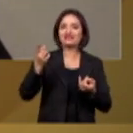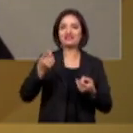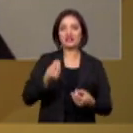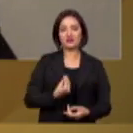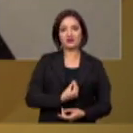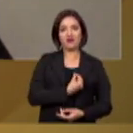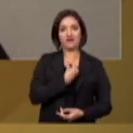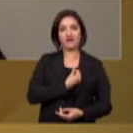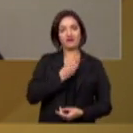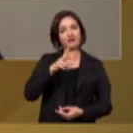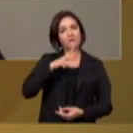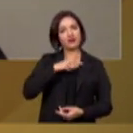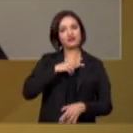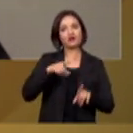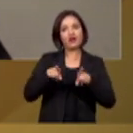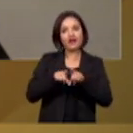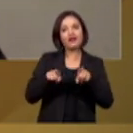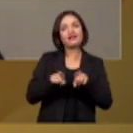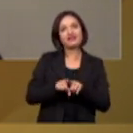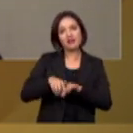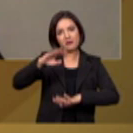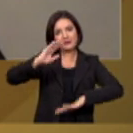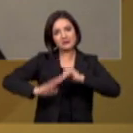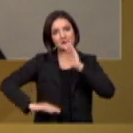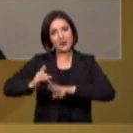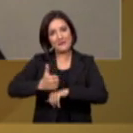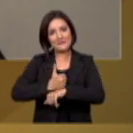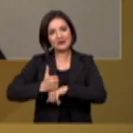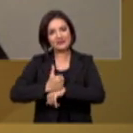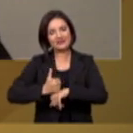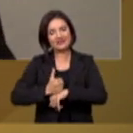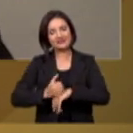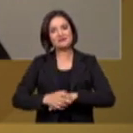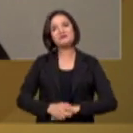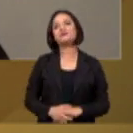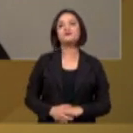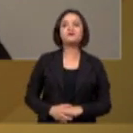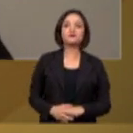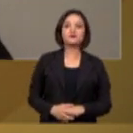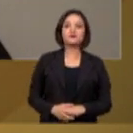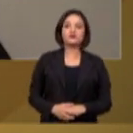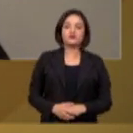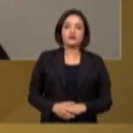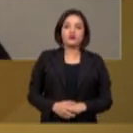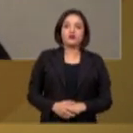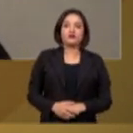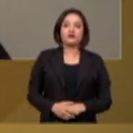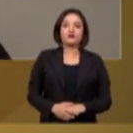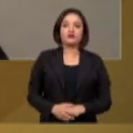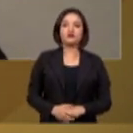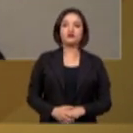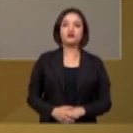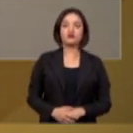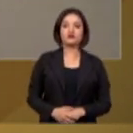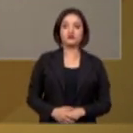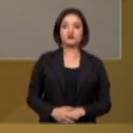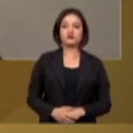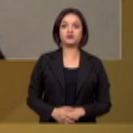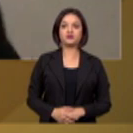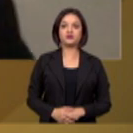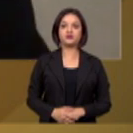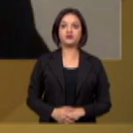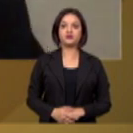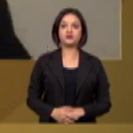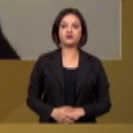é e também no plano profissional só presidente eu queria dizer certa